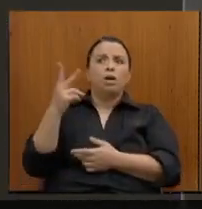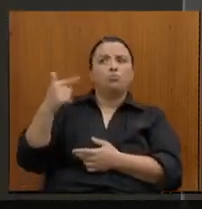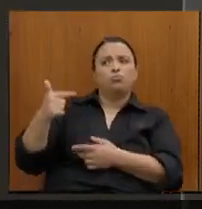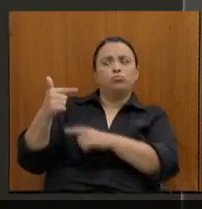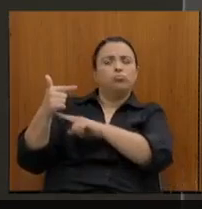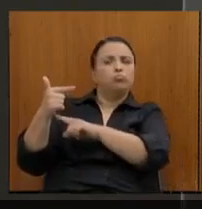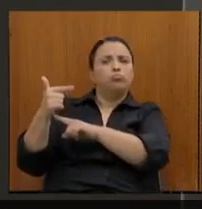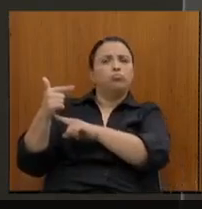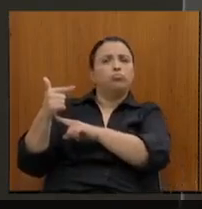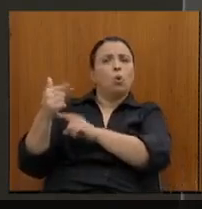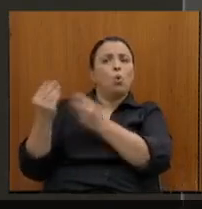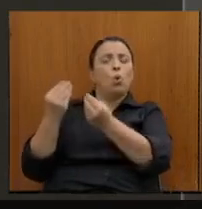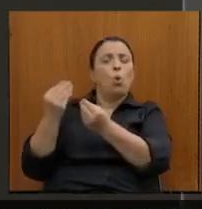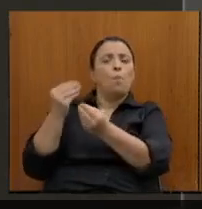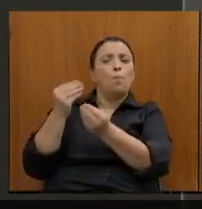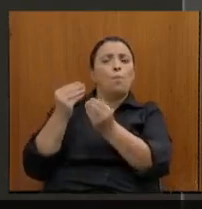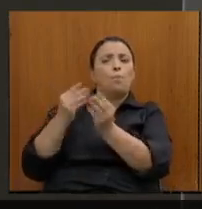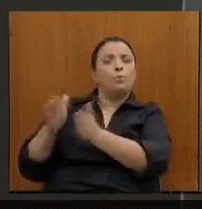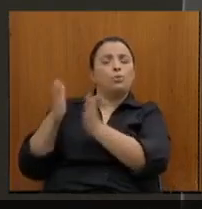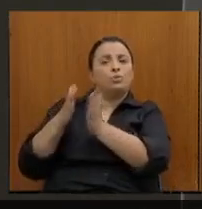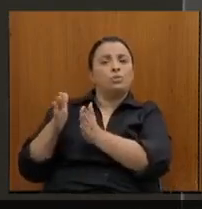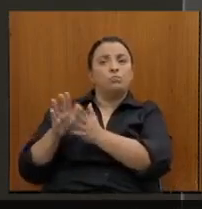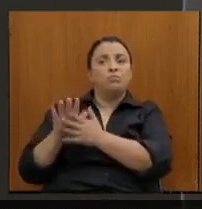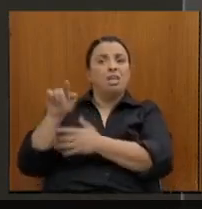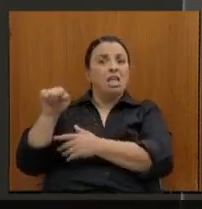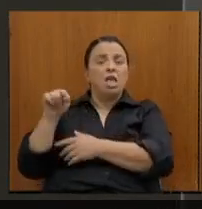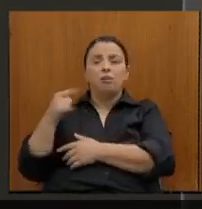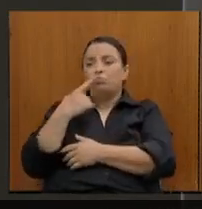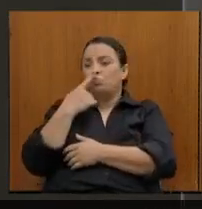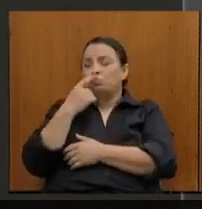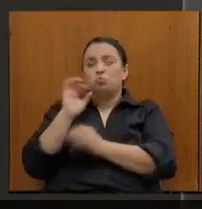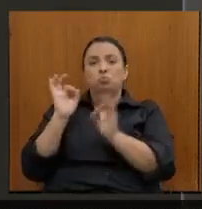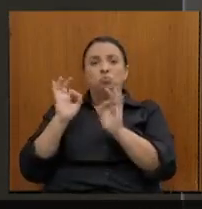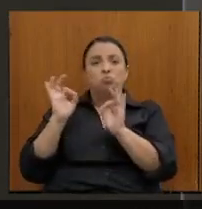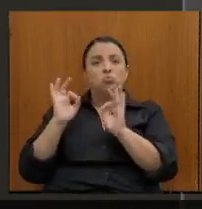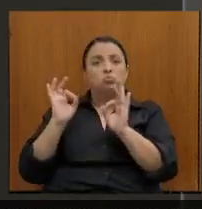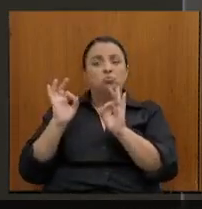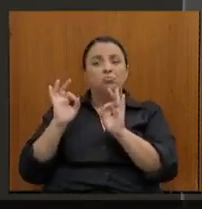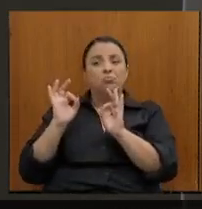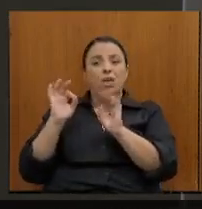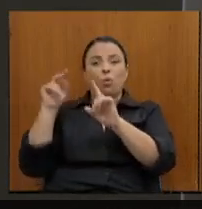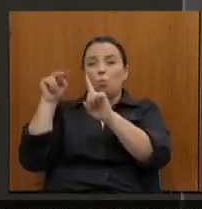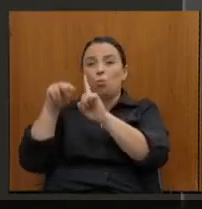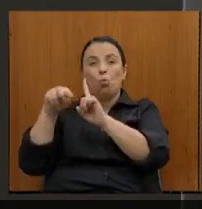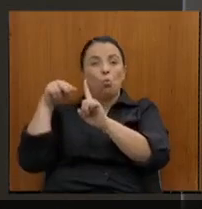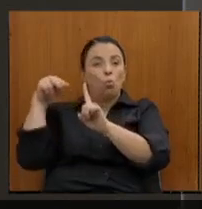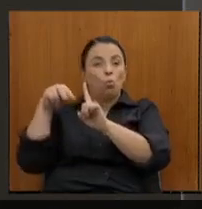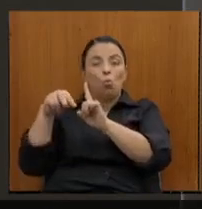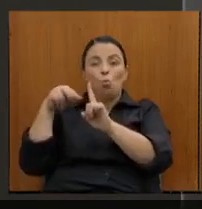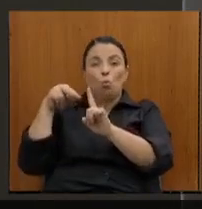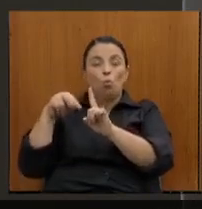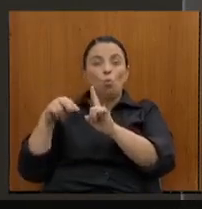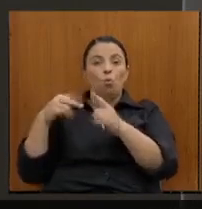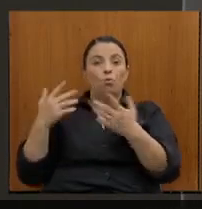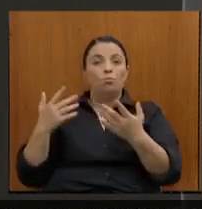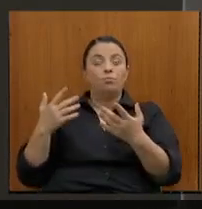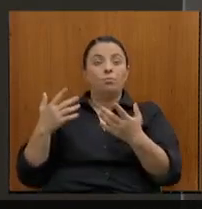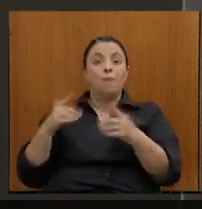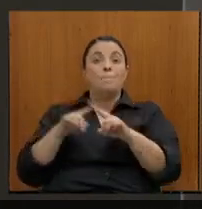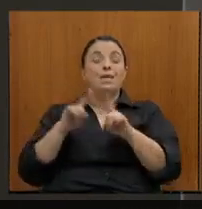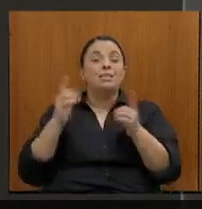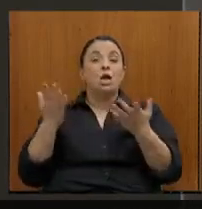e o hidrogênio ele inodoro ele é transparente ele tem um beijo criar aí uma uma uma simbologia